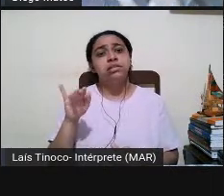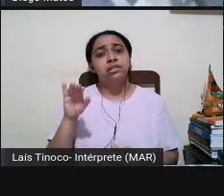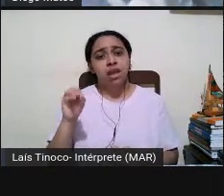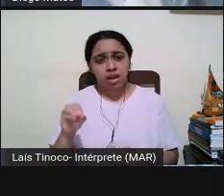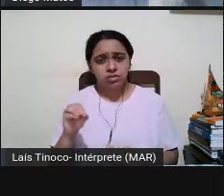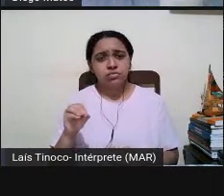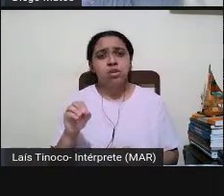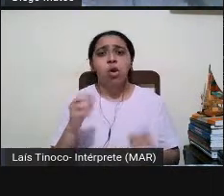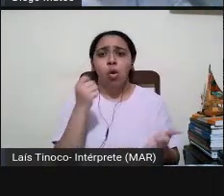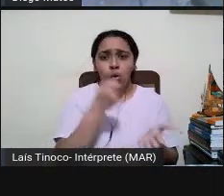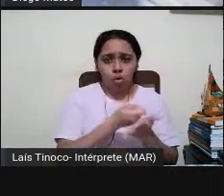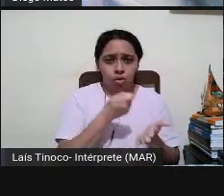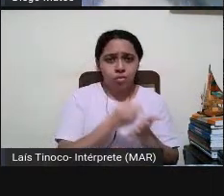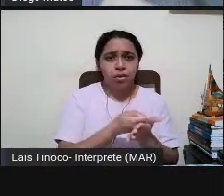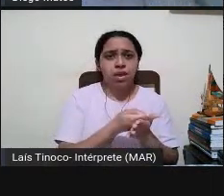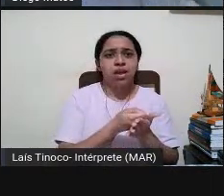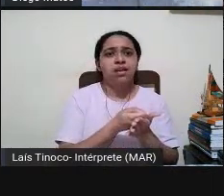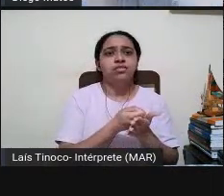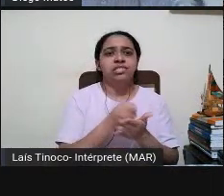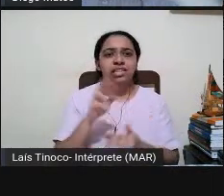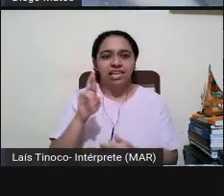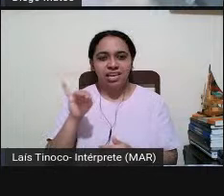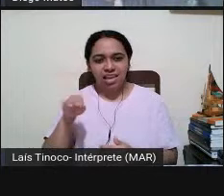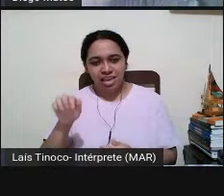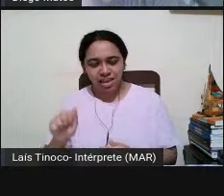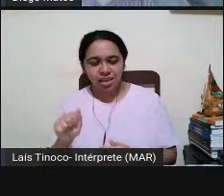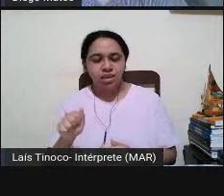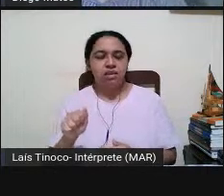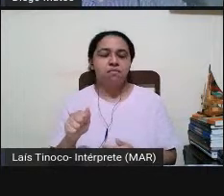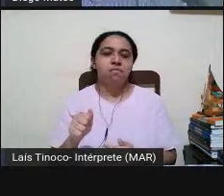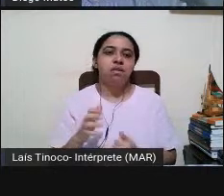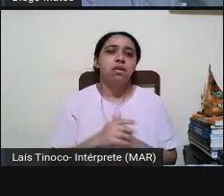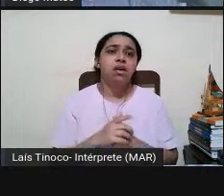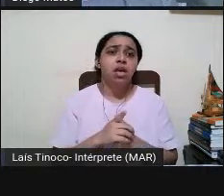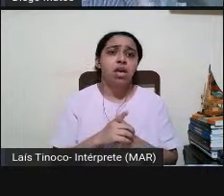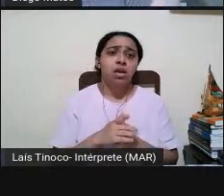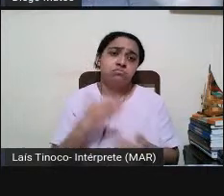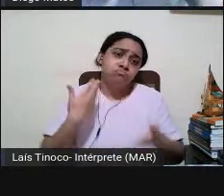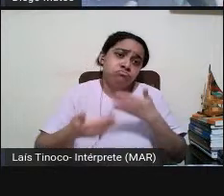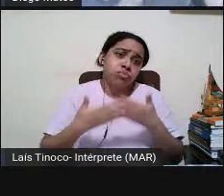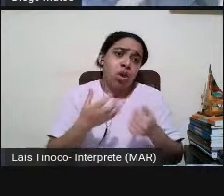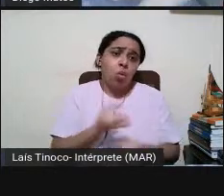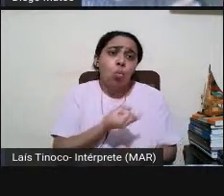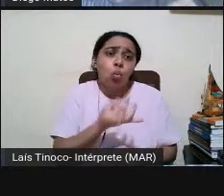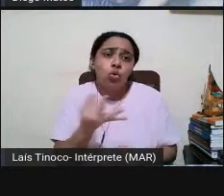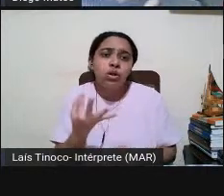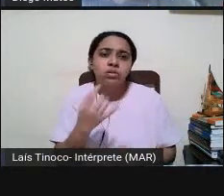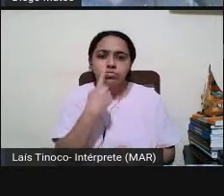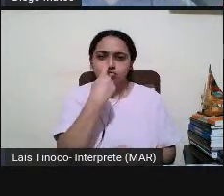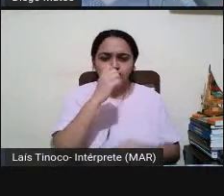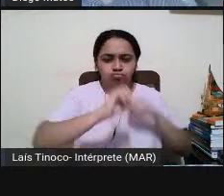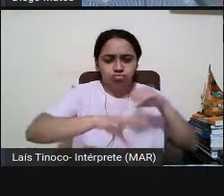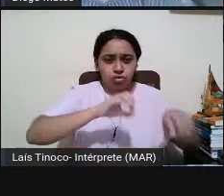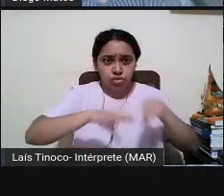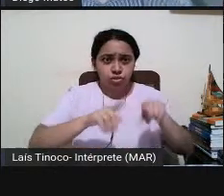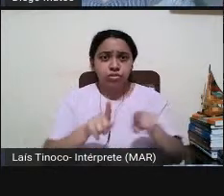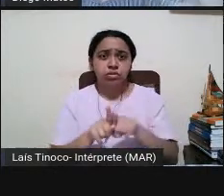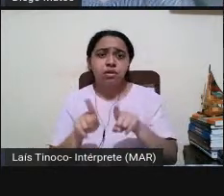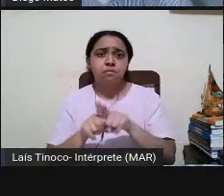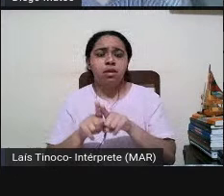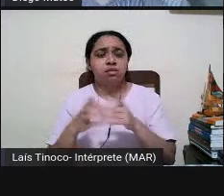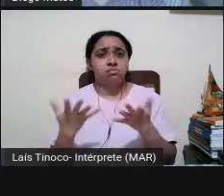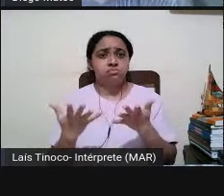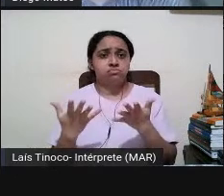alguns dependendo da quantidade de lixo de resíduos que possam vir a receber pode ser dispensado desse estudo mais rígido